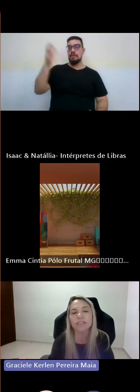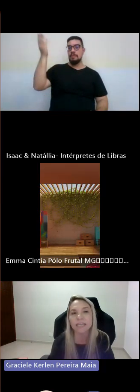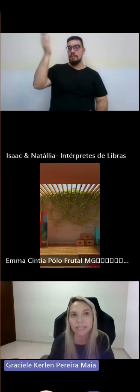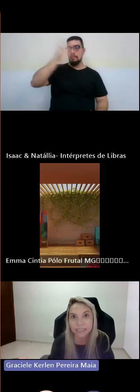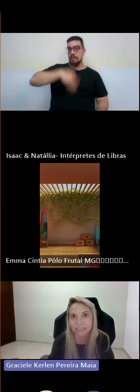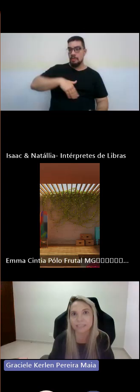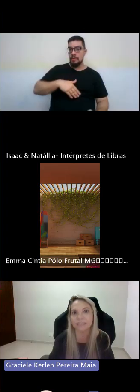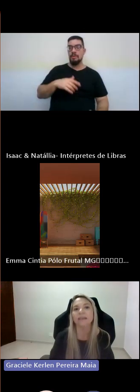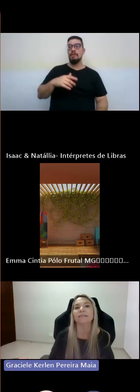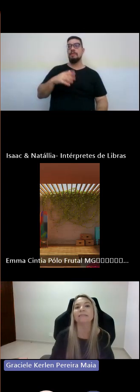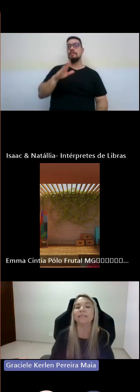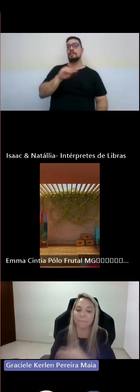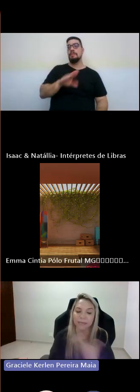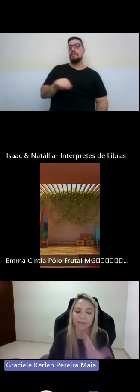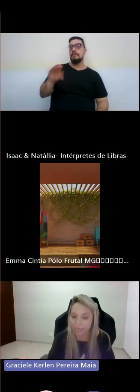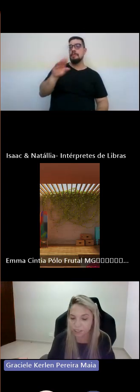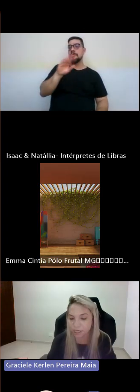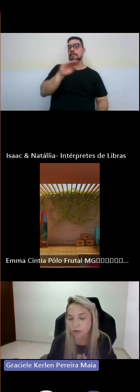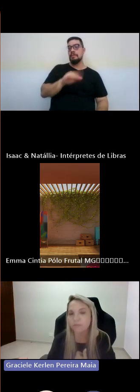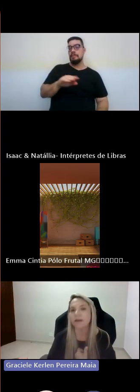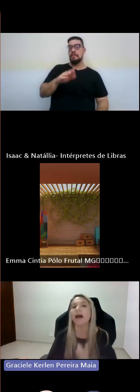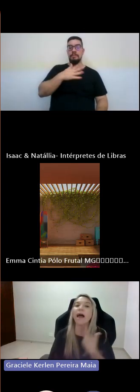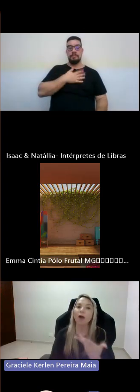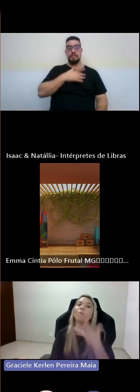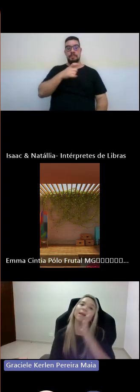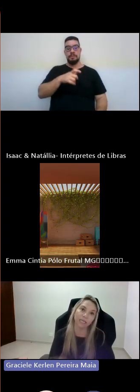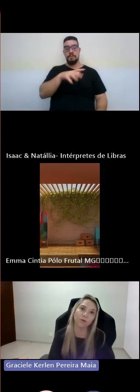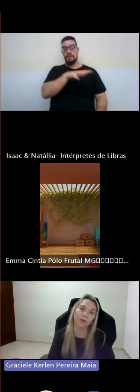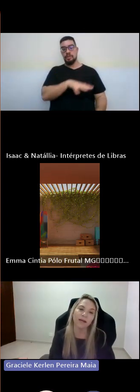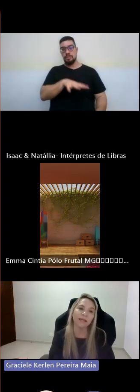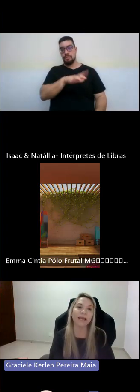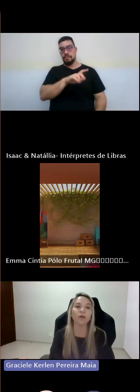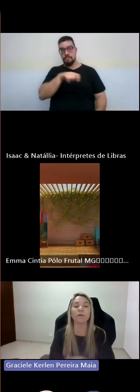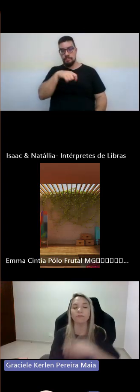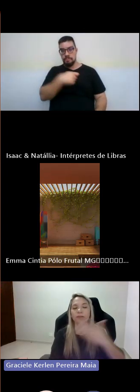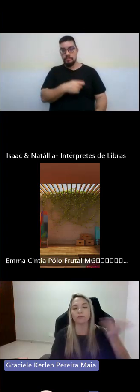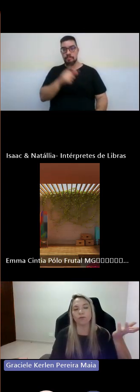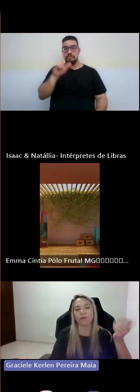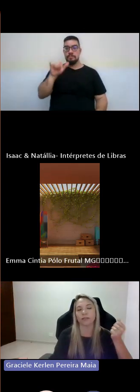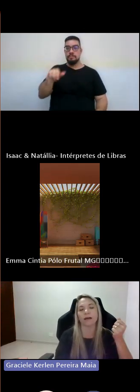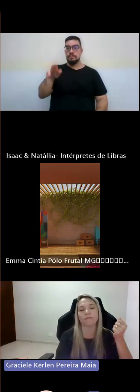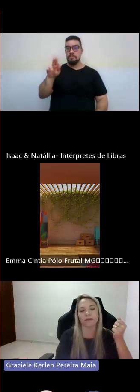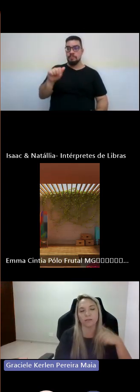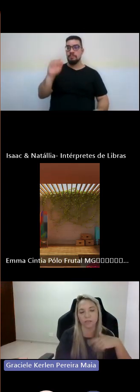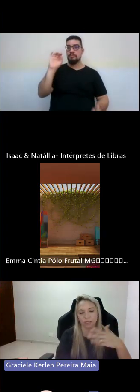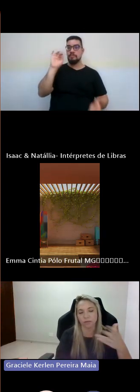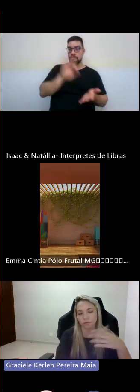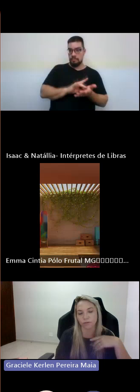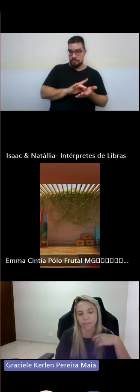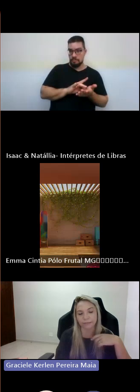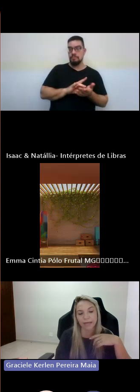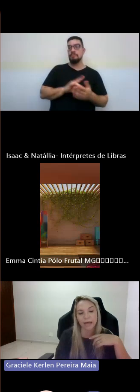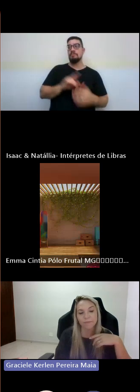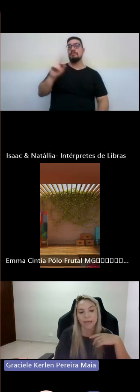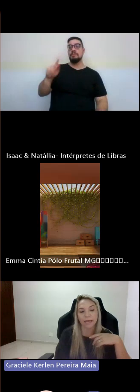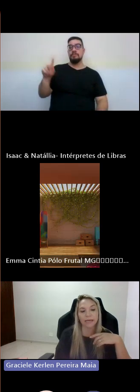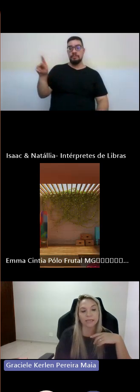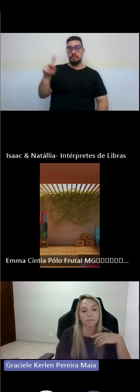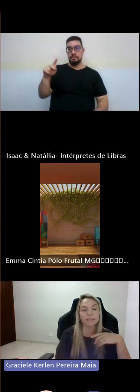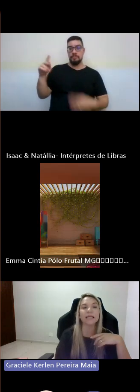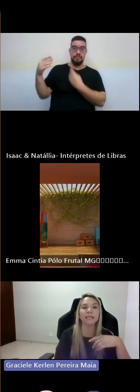que utiliza-se na minha região é uma língua. E aí o professor que ia nos